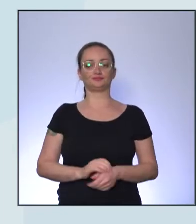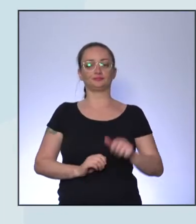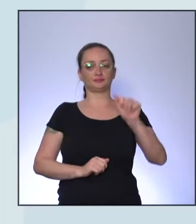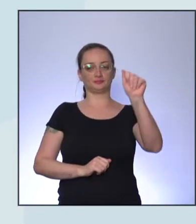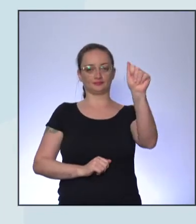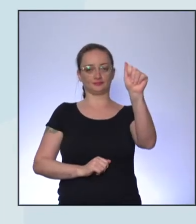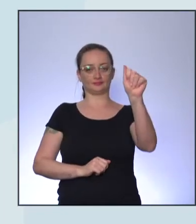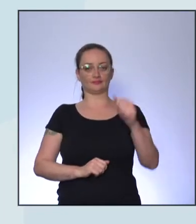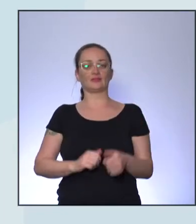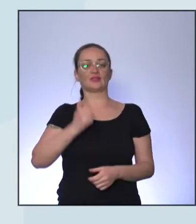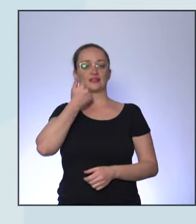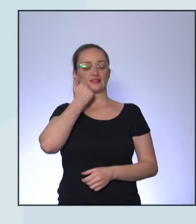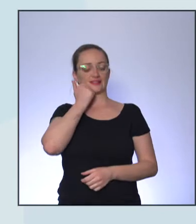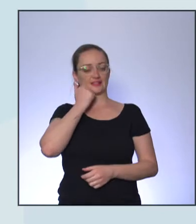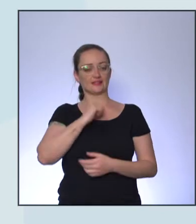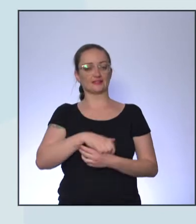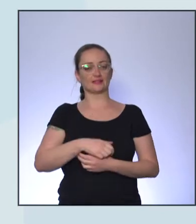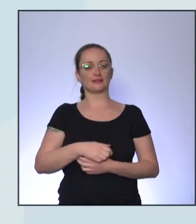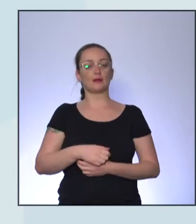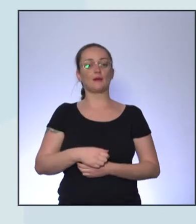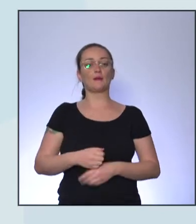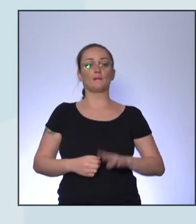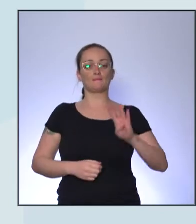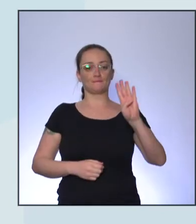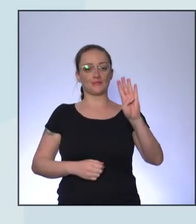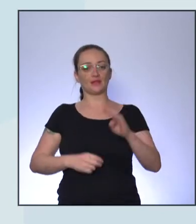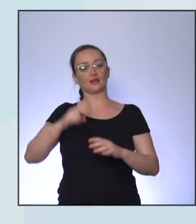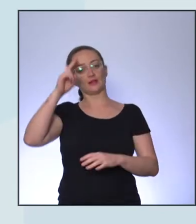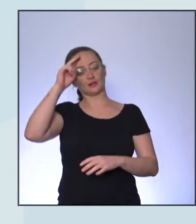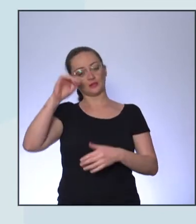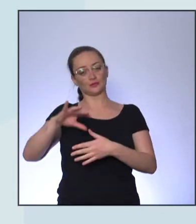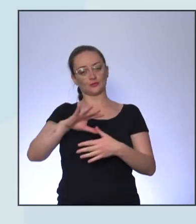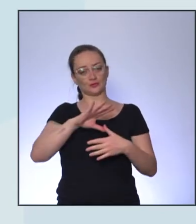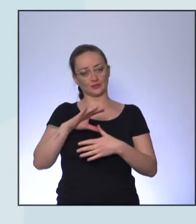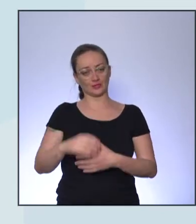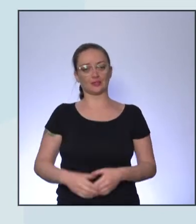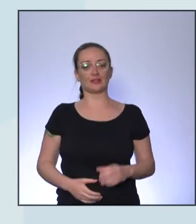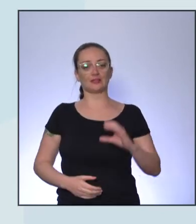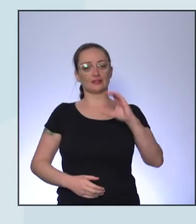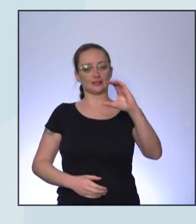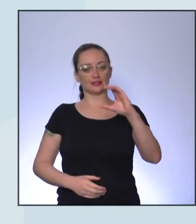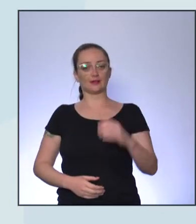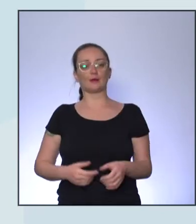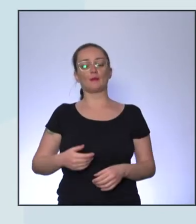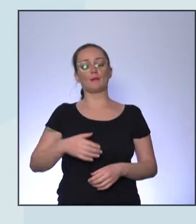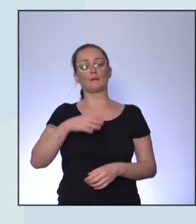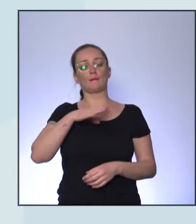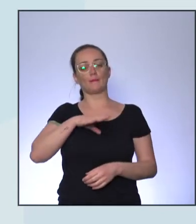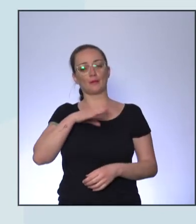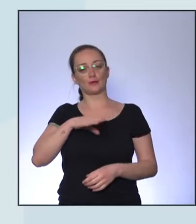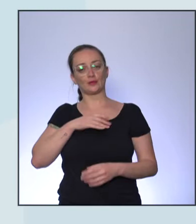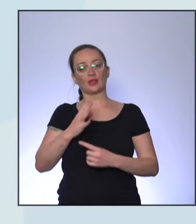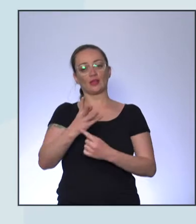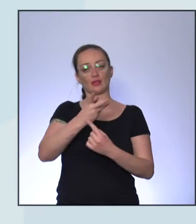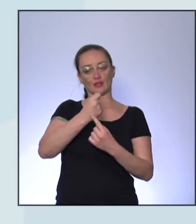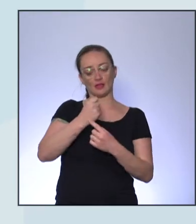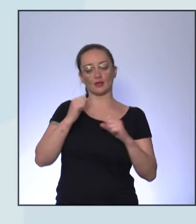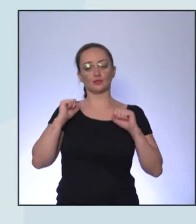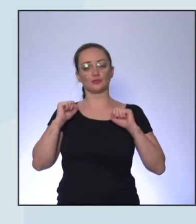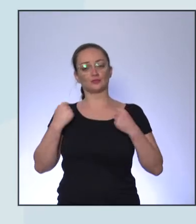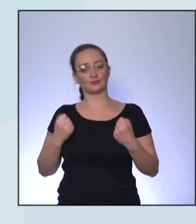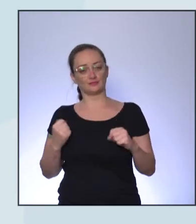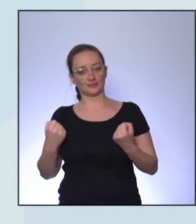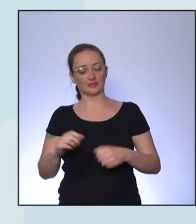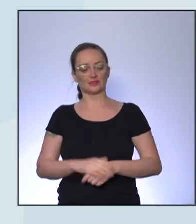A, ciências. B, história e geografia. C, língua portuguesa, arte e educação